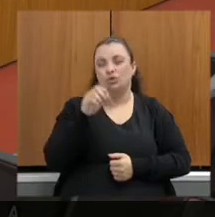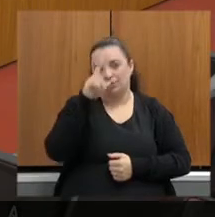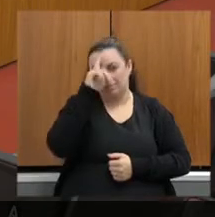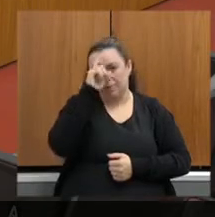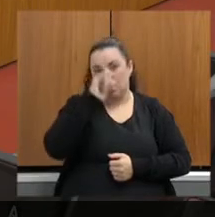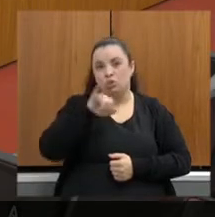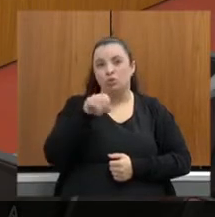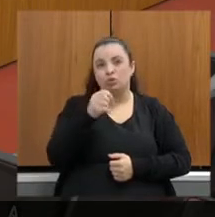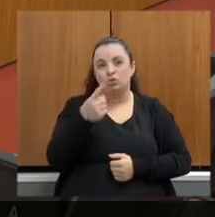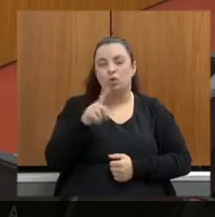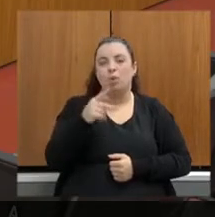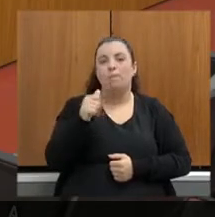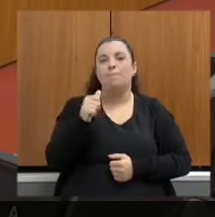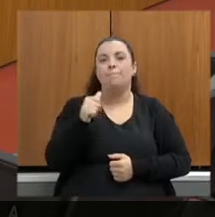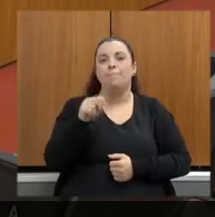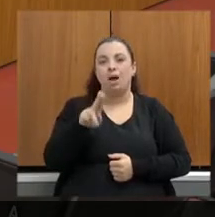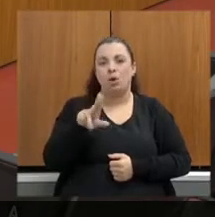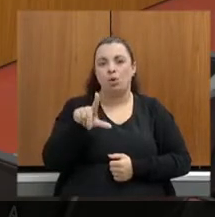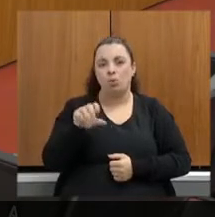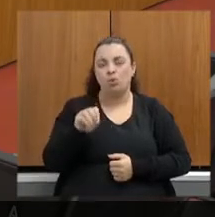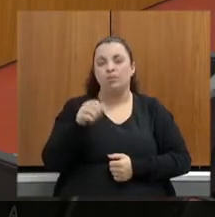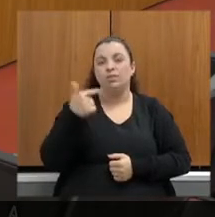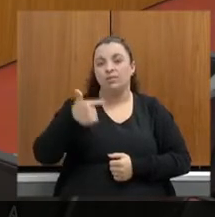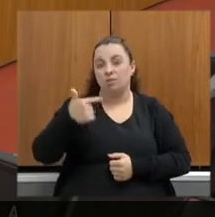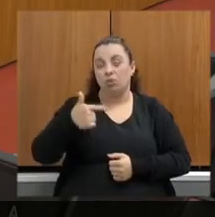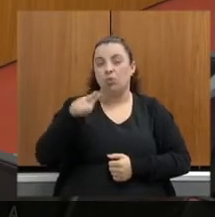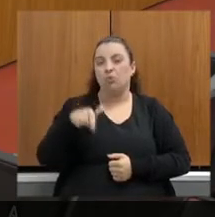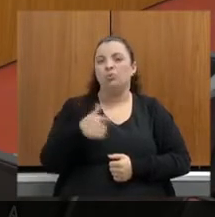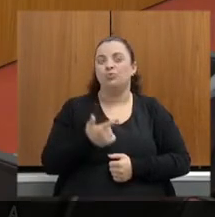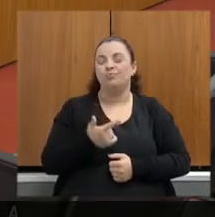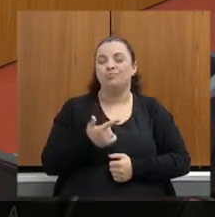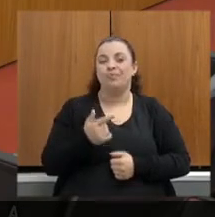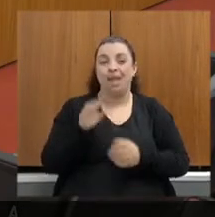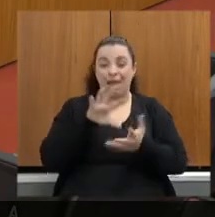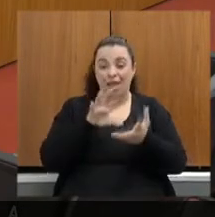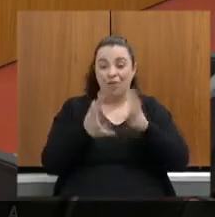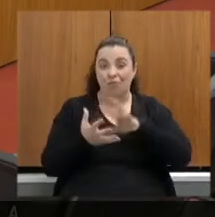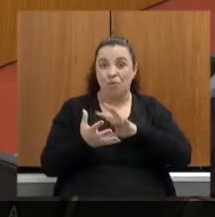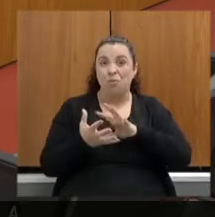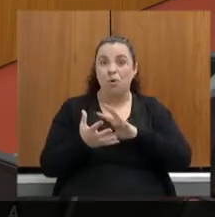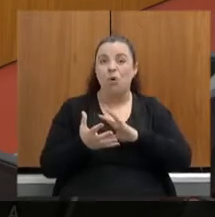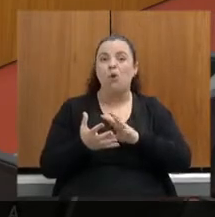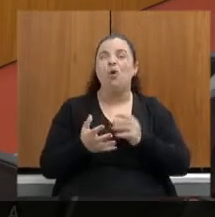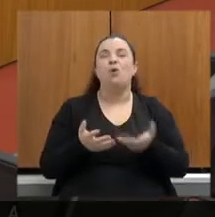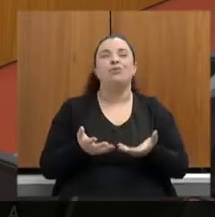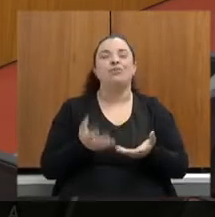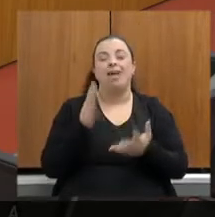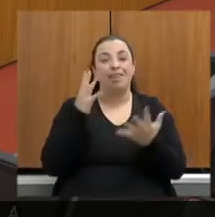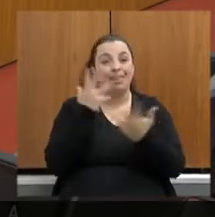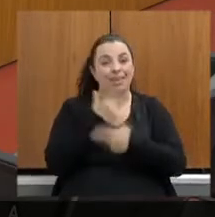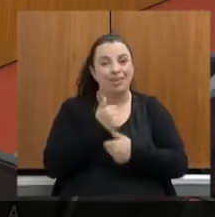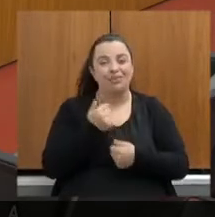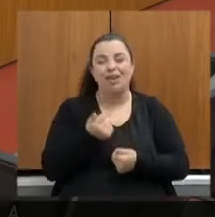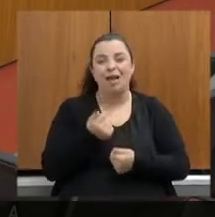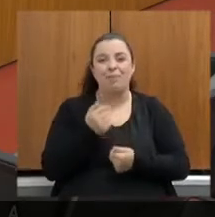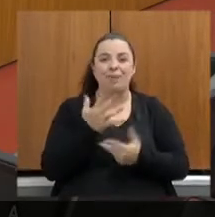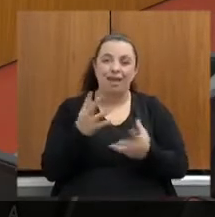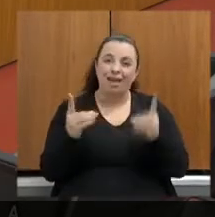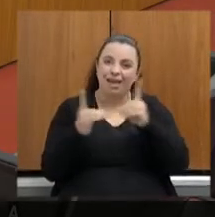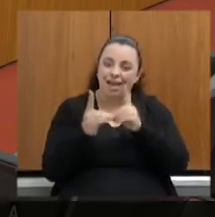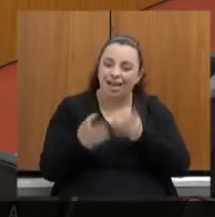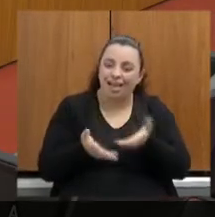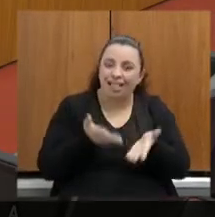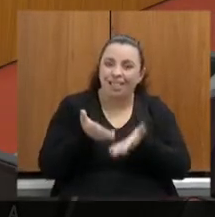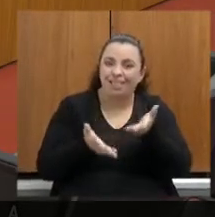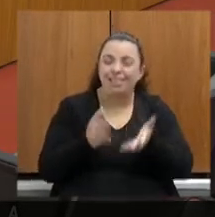vamo lá para doenças raras seja atendido depois vale uma visita eu sei que o Marcelo aro sempre visitou o hospital e pela sua